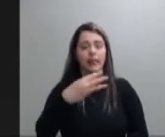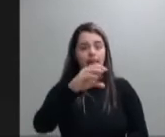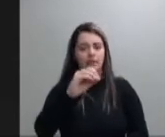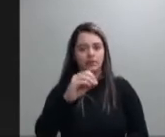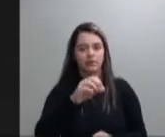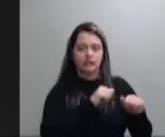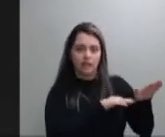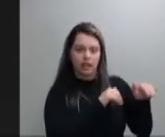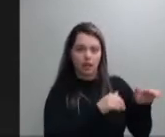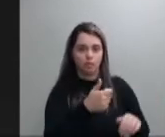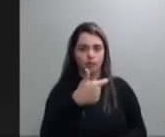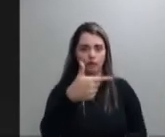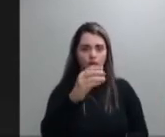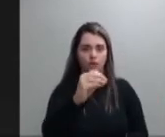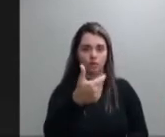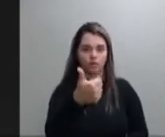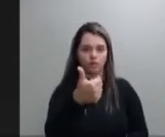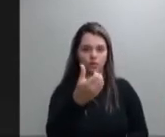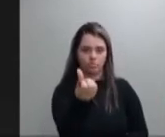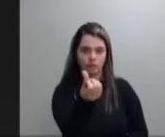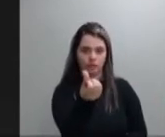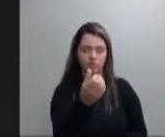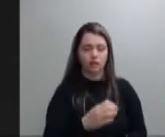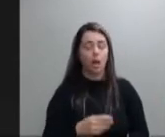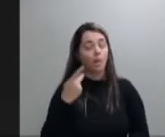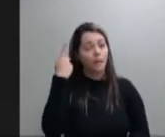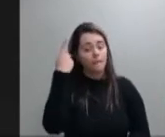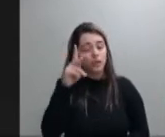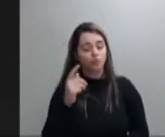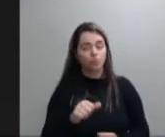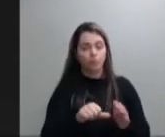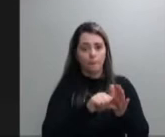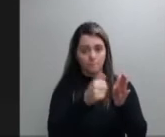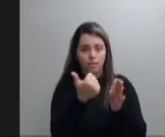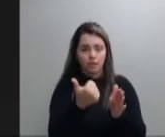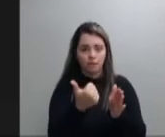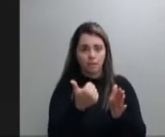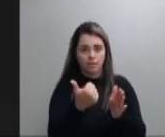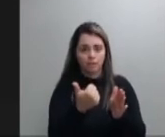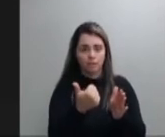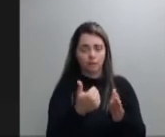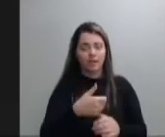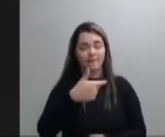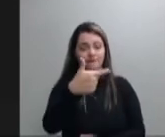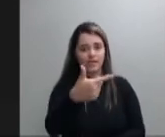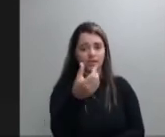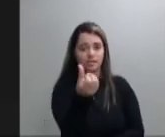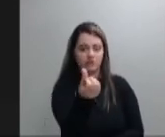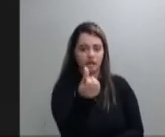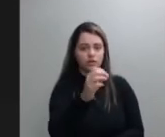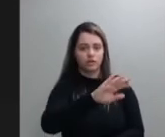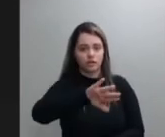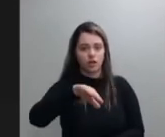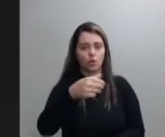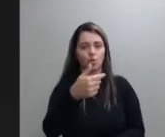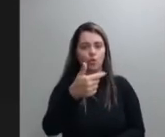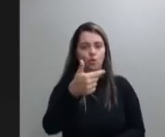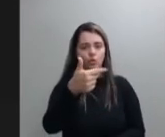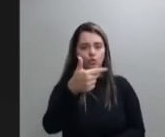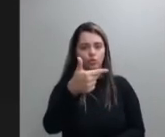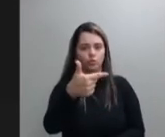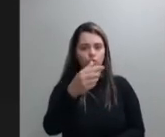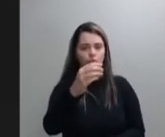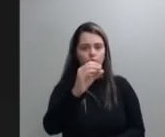bem como de ter estabelecido o parâmetro primeiro adotado em 26 de 2015 ou seja sejam computados